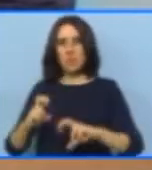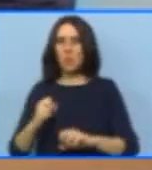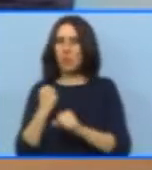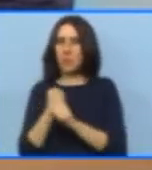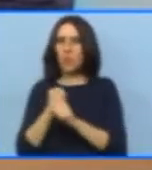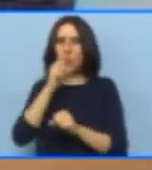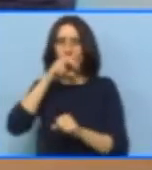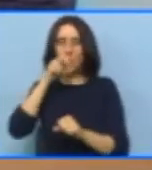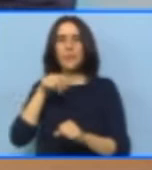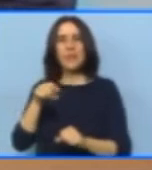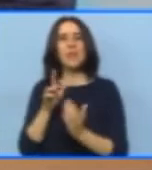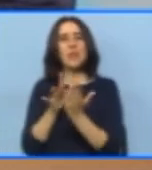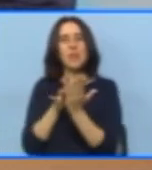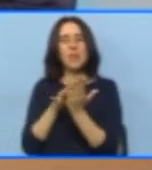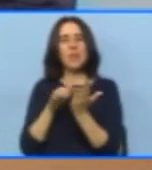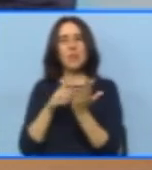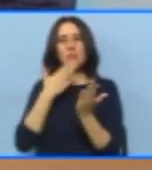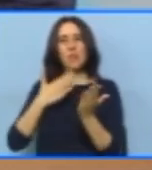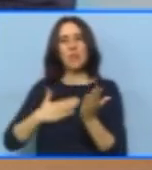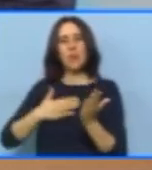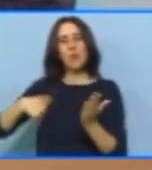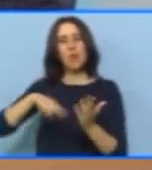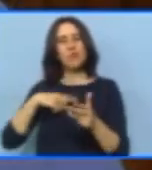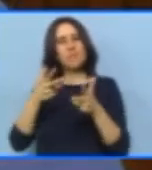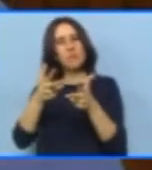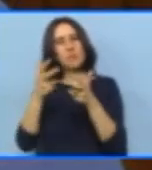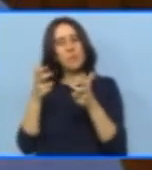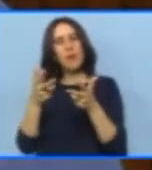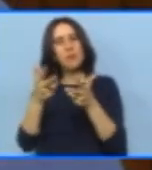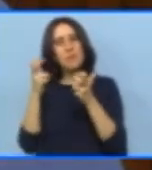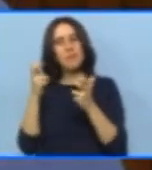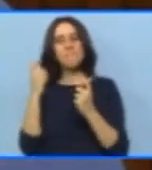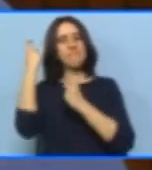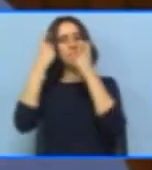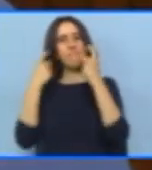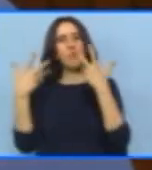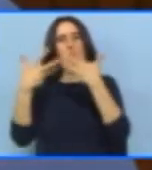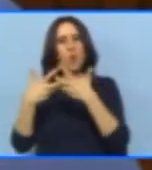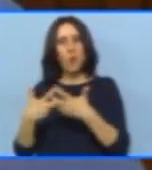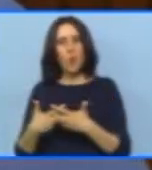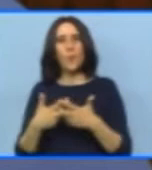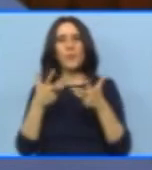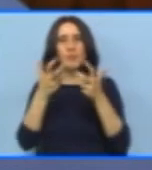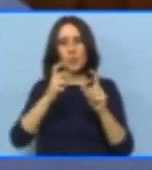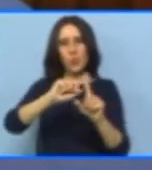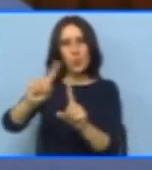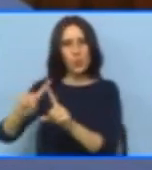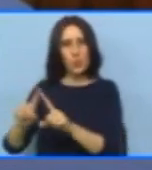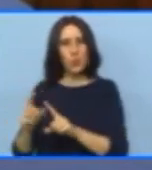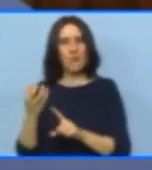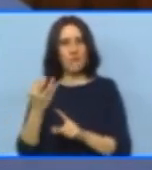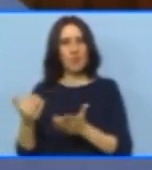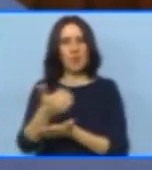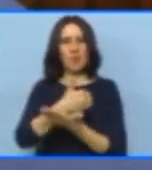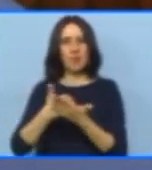livro preenche a nossa interpretação, mas é uma interpretação ponderada e cruzada com outras interpretações